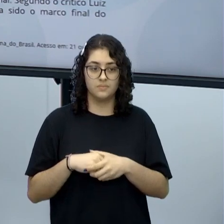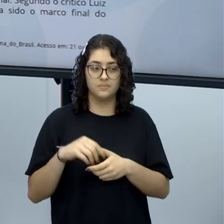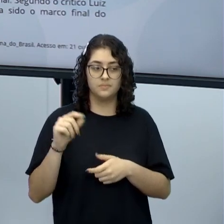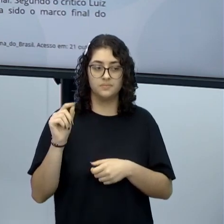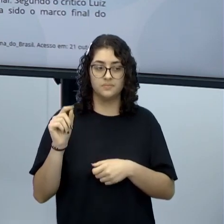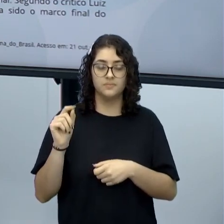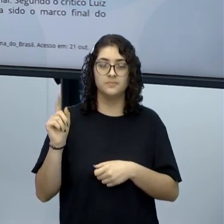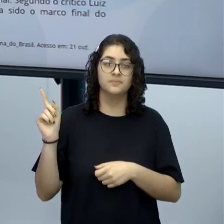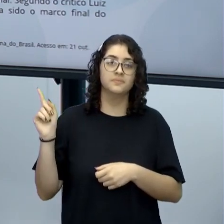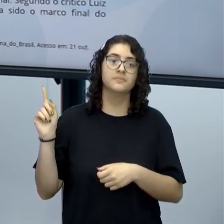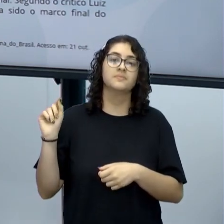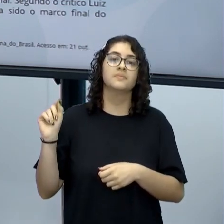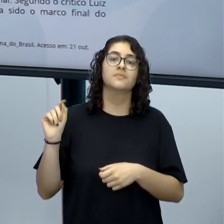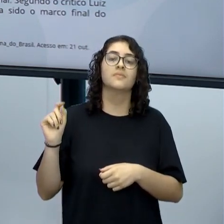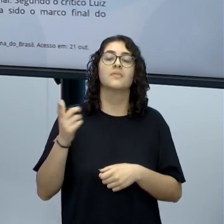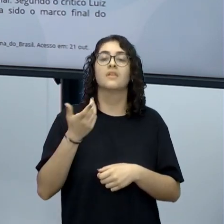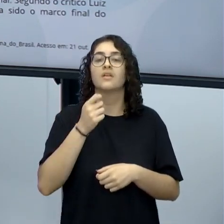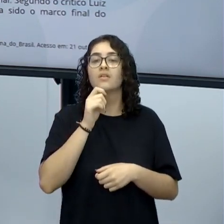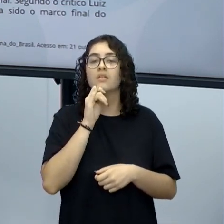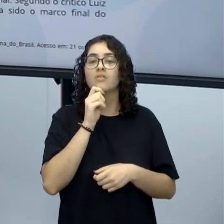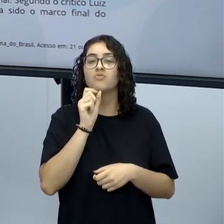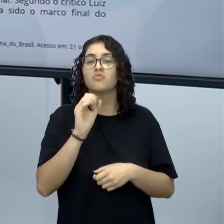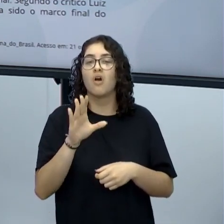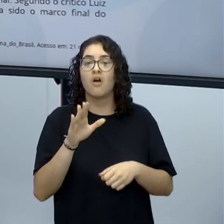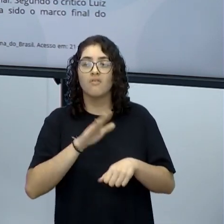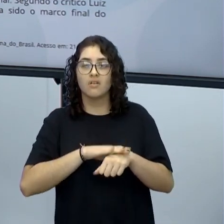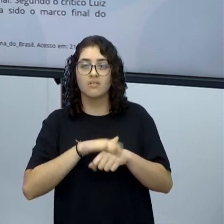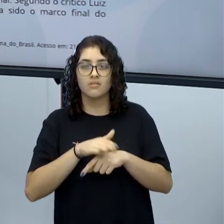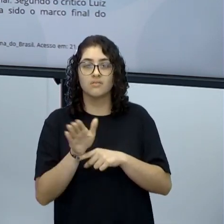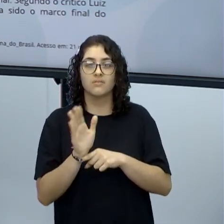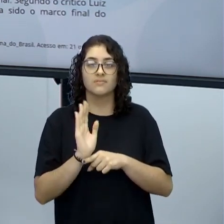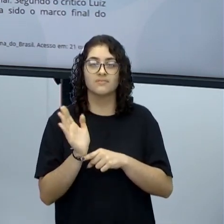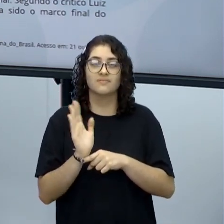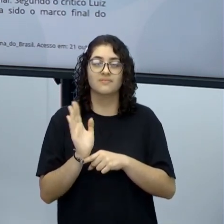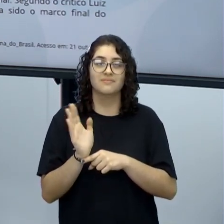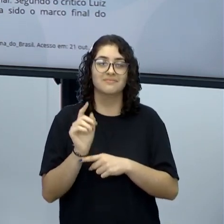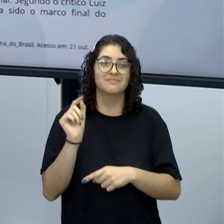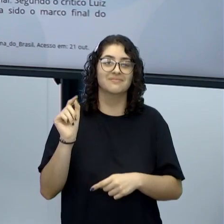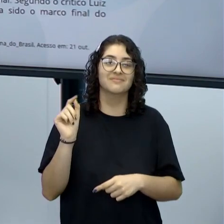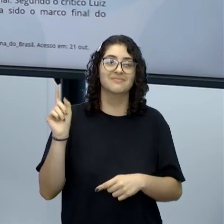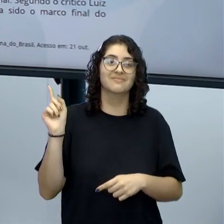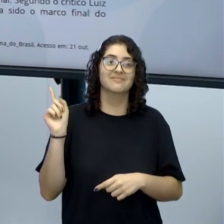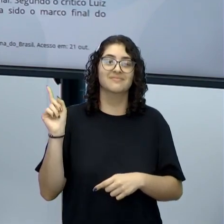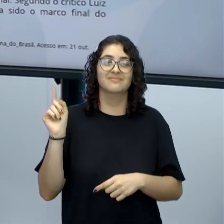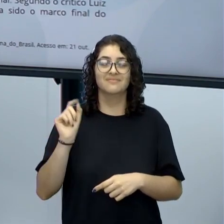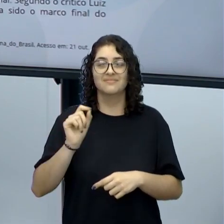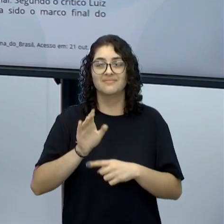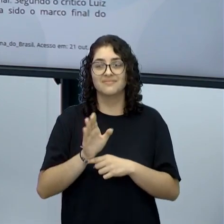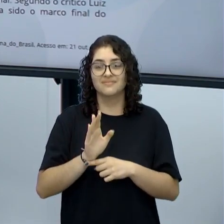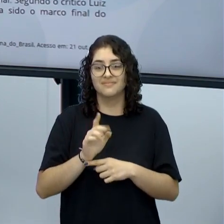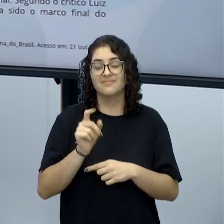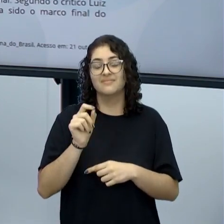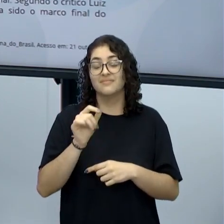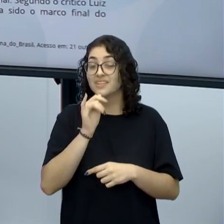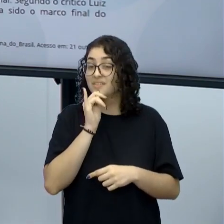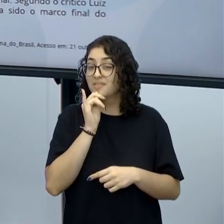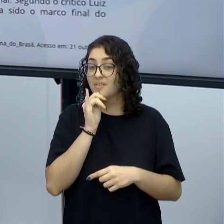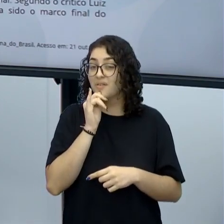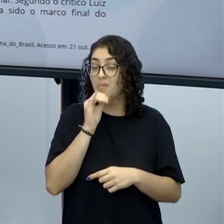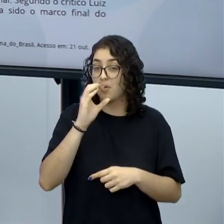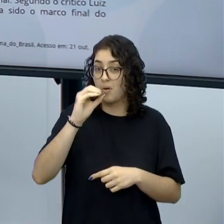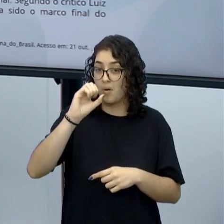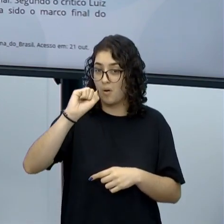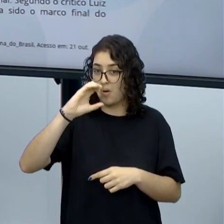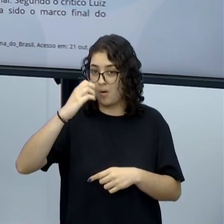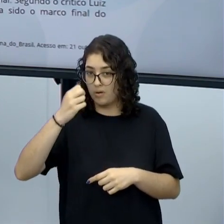até as pessoas. Não basta apenas produzir o filme, é preciso estabelecer estratégias para que as pessoas assistam. O Oscar, por exemplo, é uma